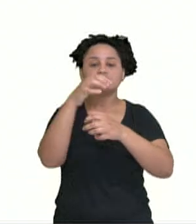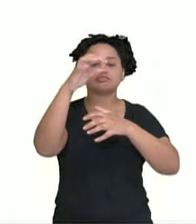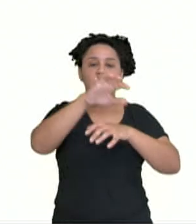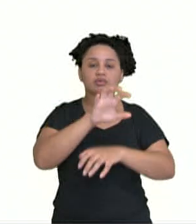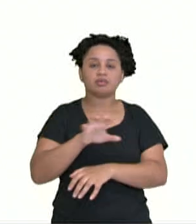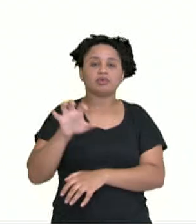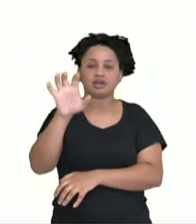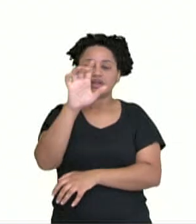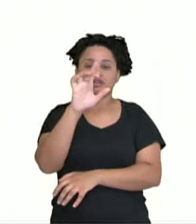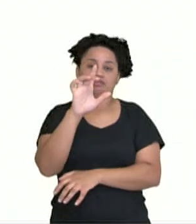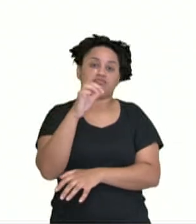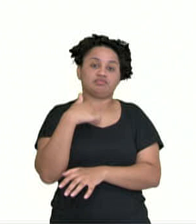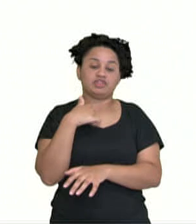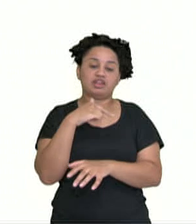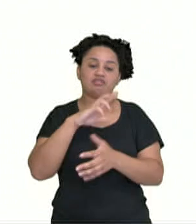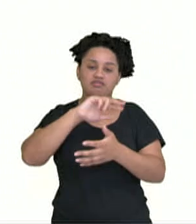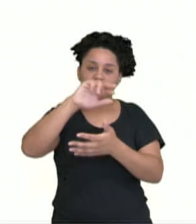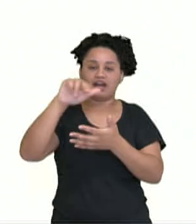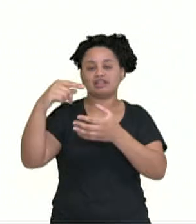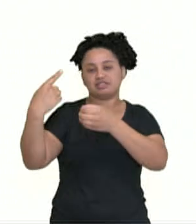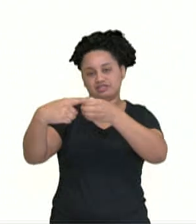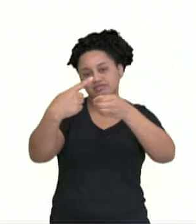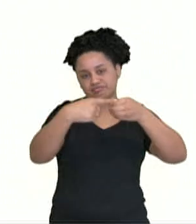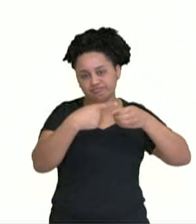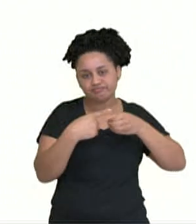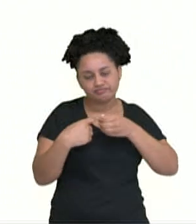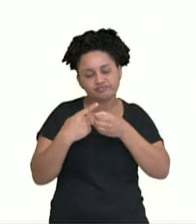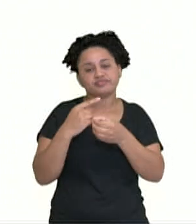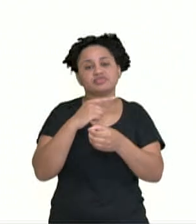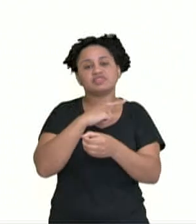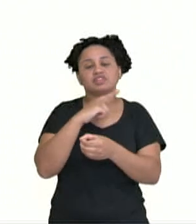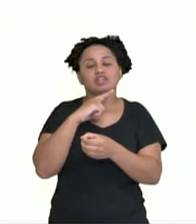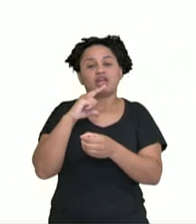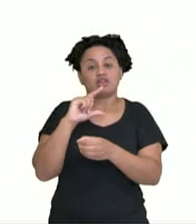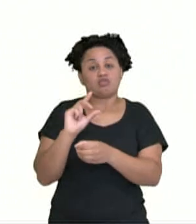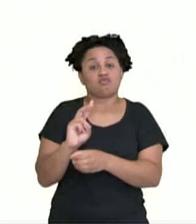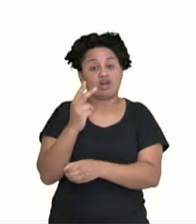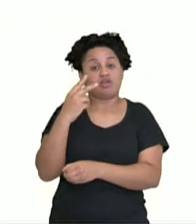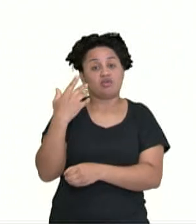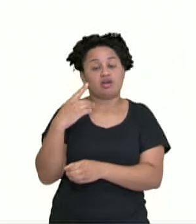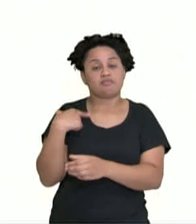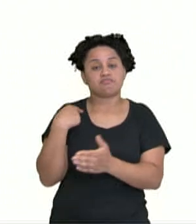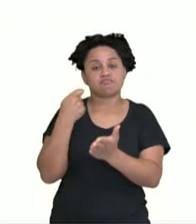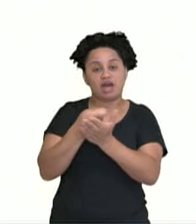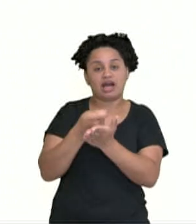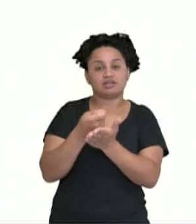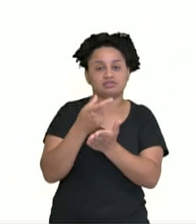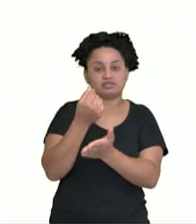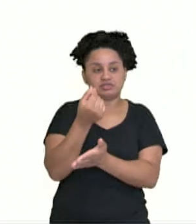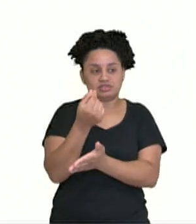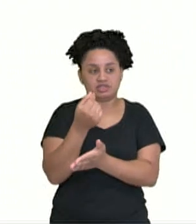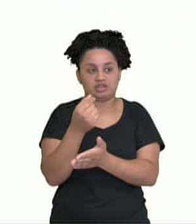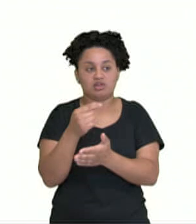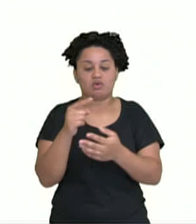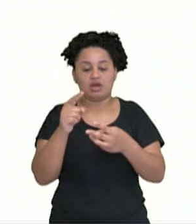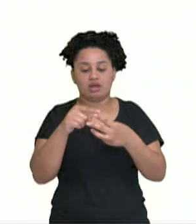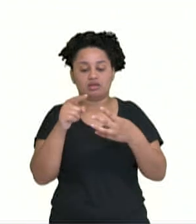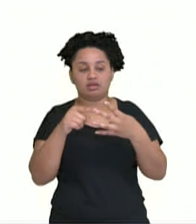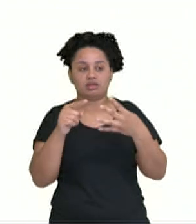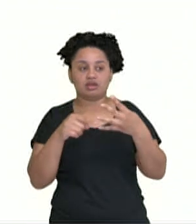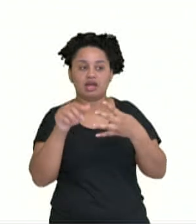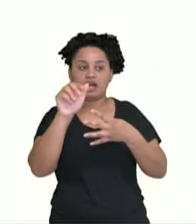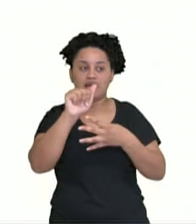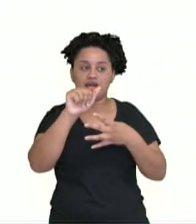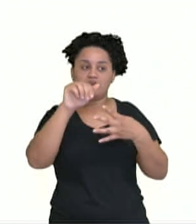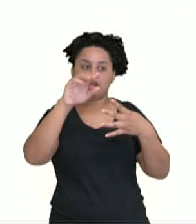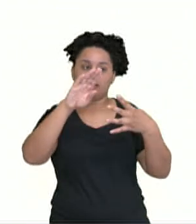alta premiação, em diferentes cidades, com alta premiação em dinheiro. O ABC Stars, o